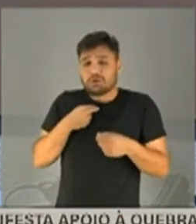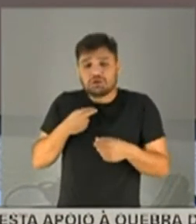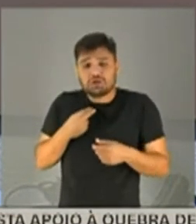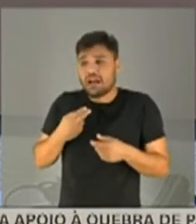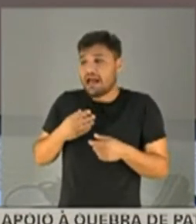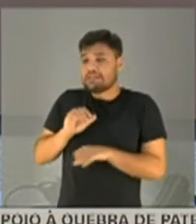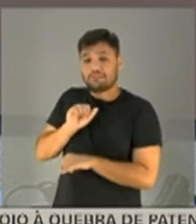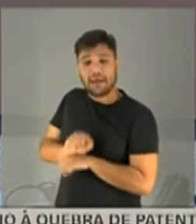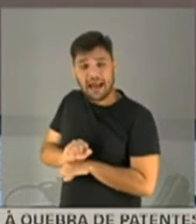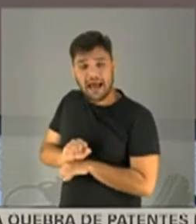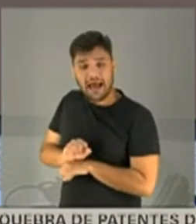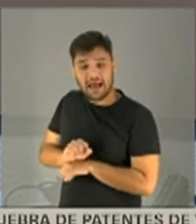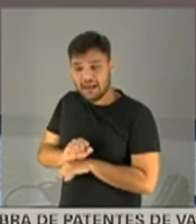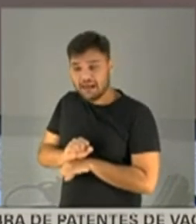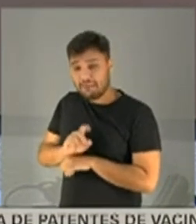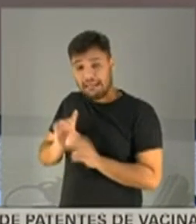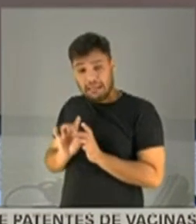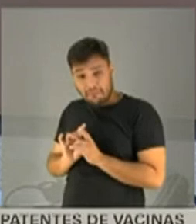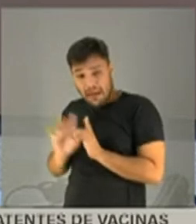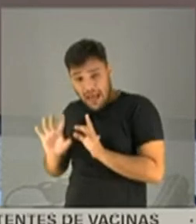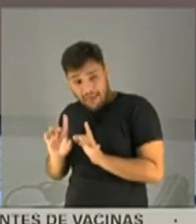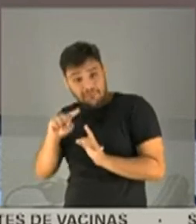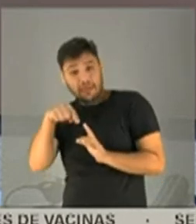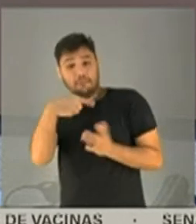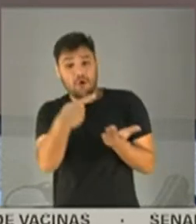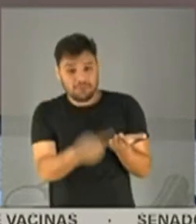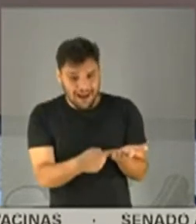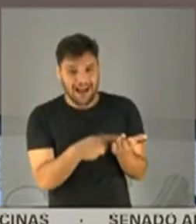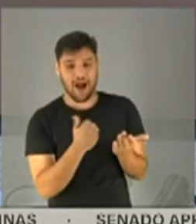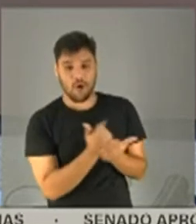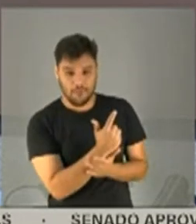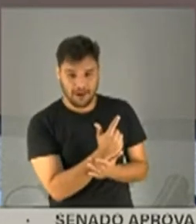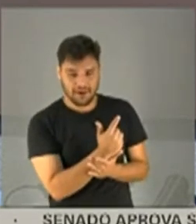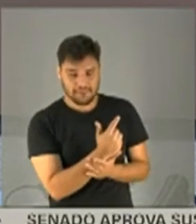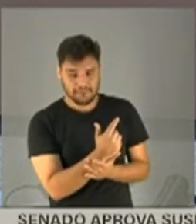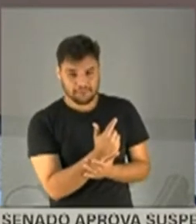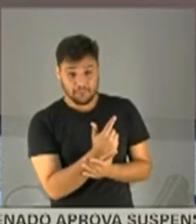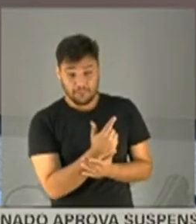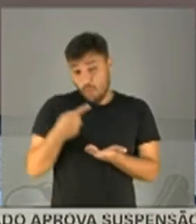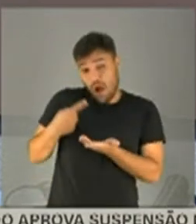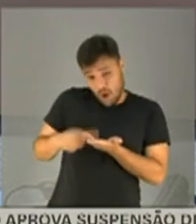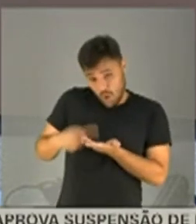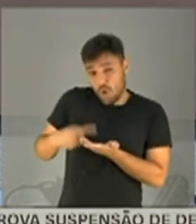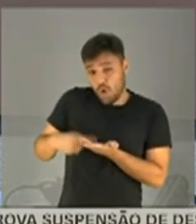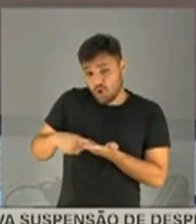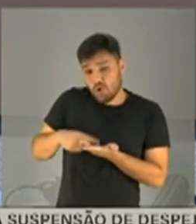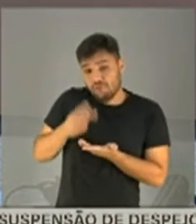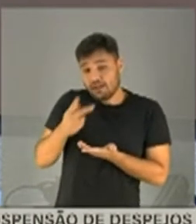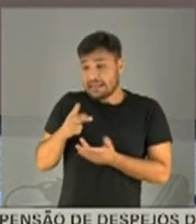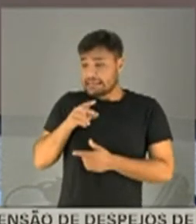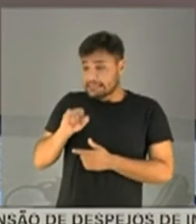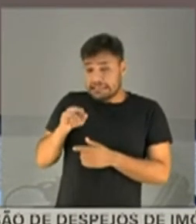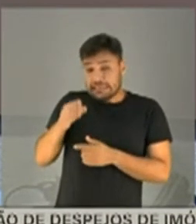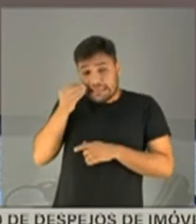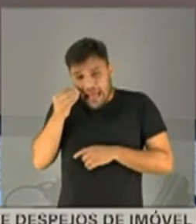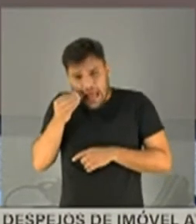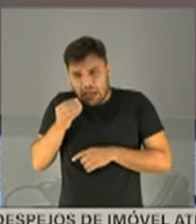já garantir o acordo comercial. Aliás, senador, o acordo comercial previa que, se por acaso os testes